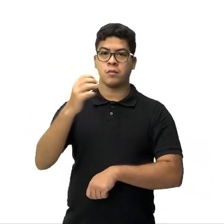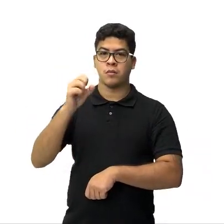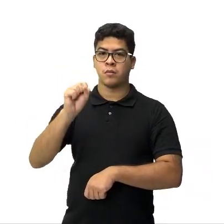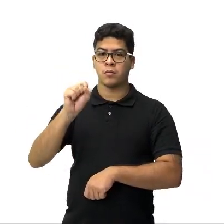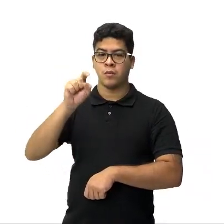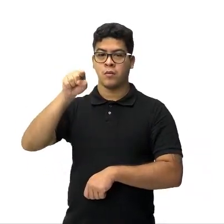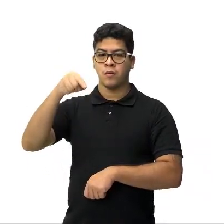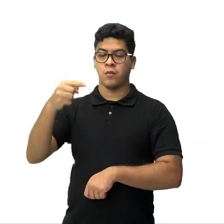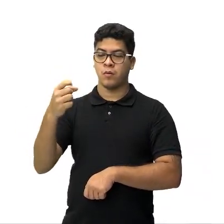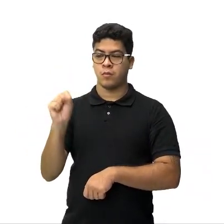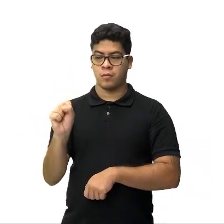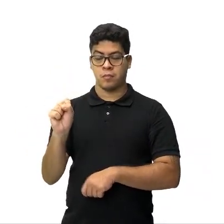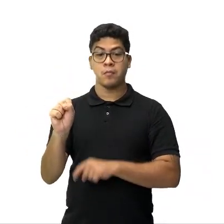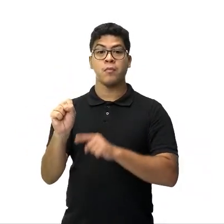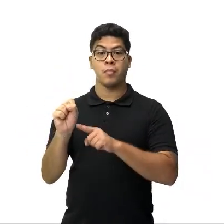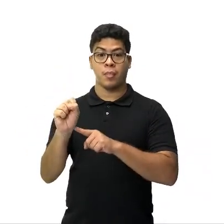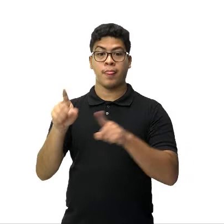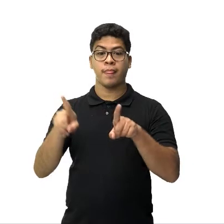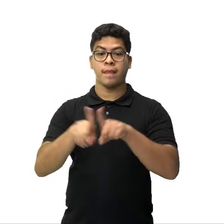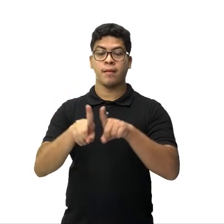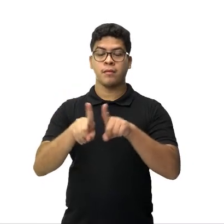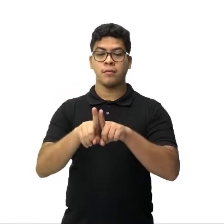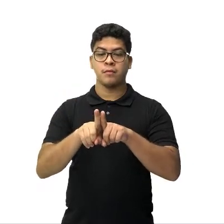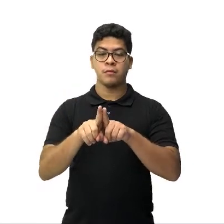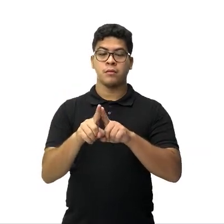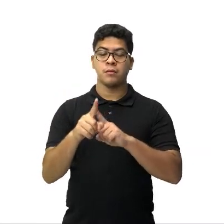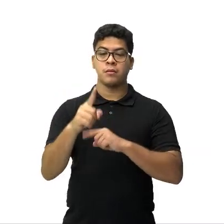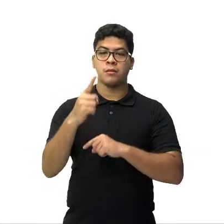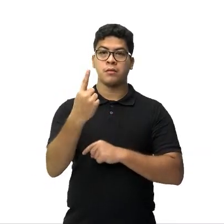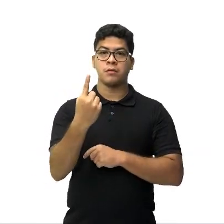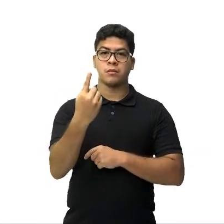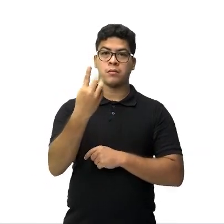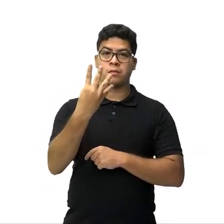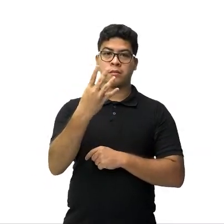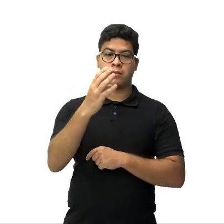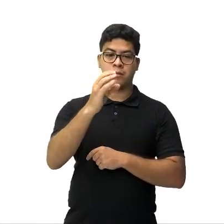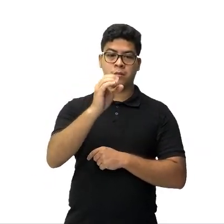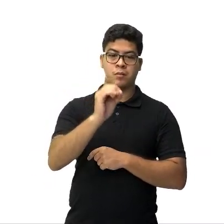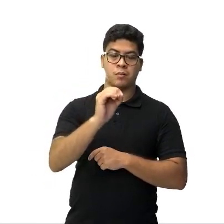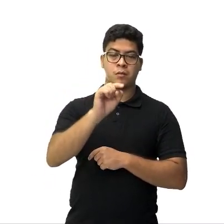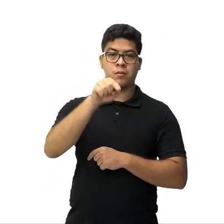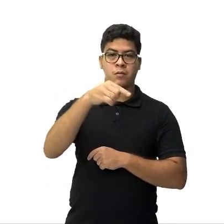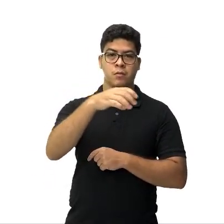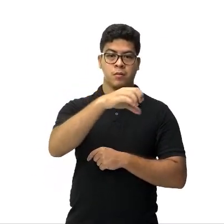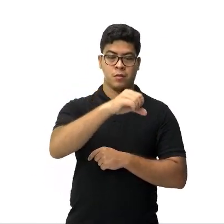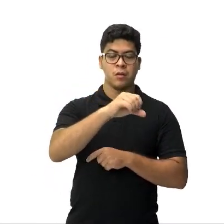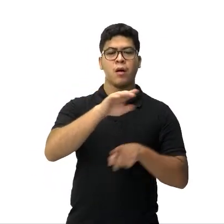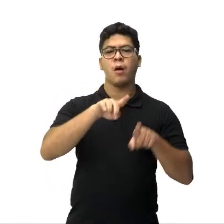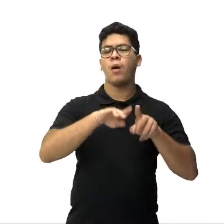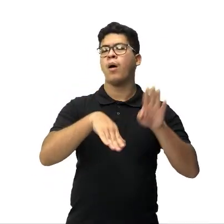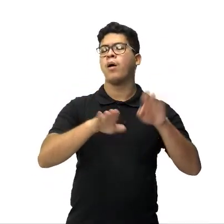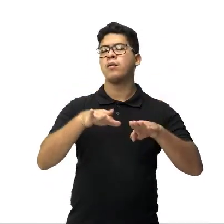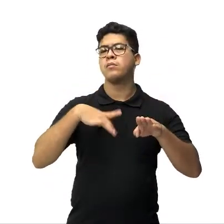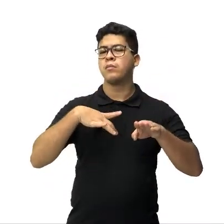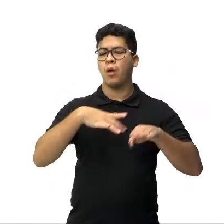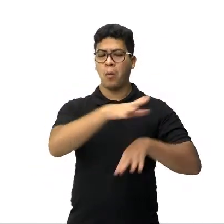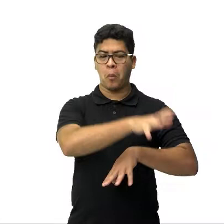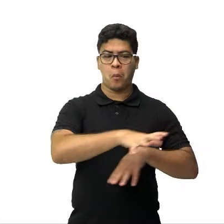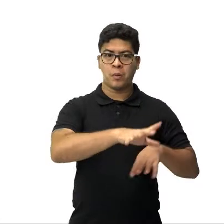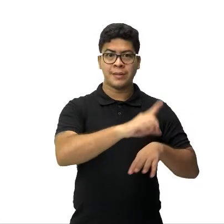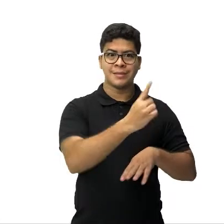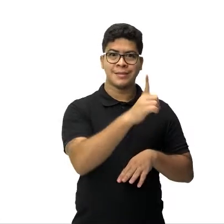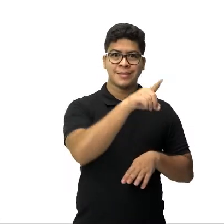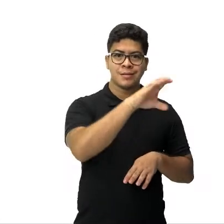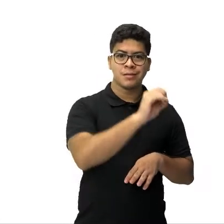148,8 e de 140,9 por 100 mil habitantes, respectivamente, ao passo que entre os brancos é de